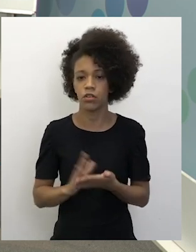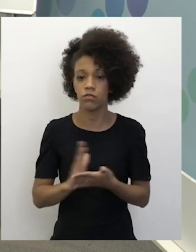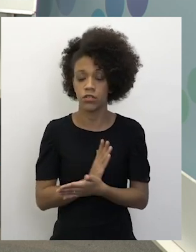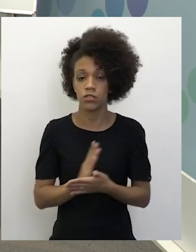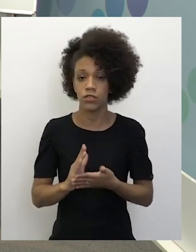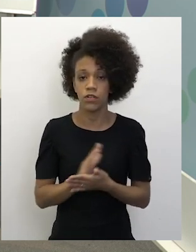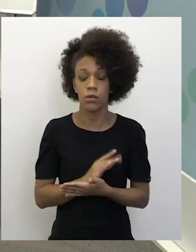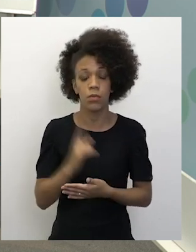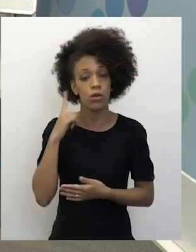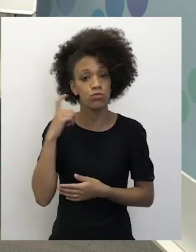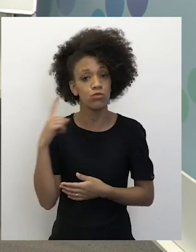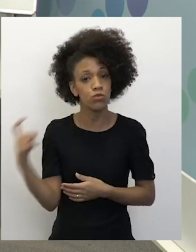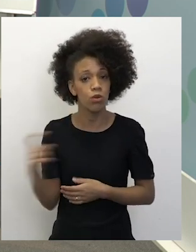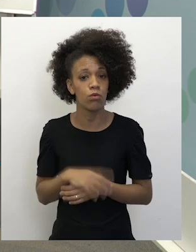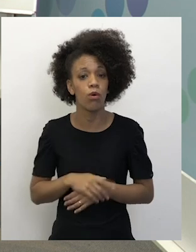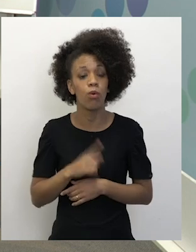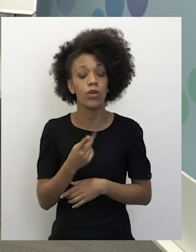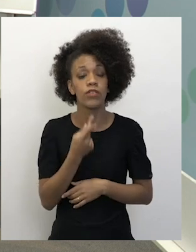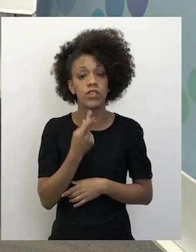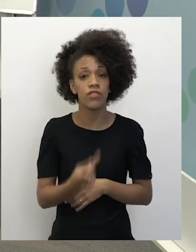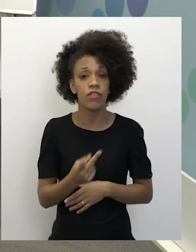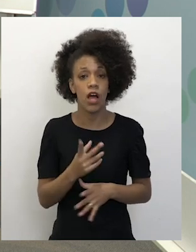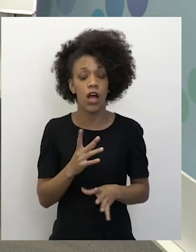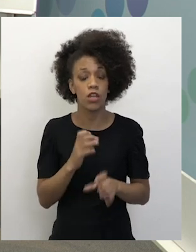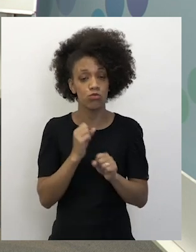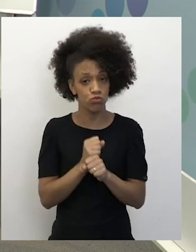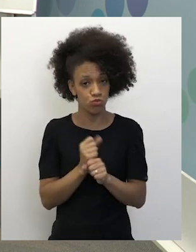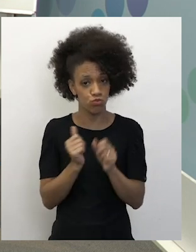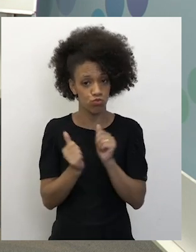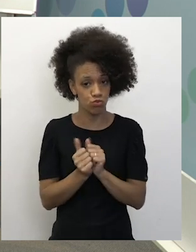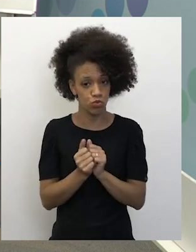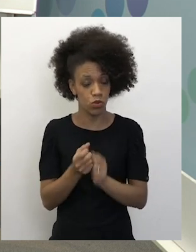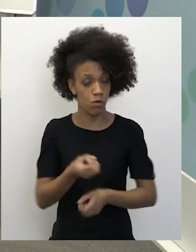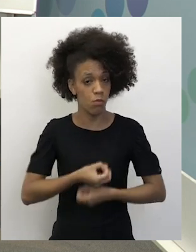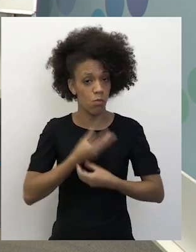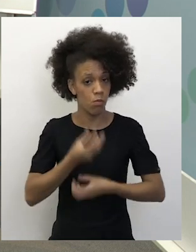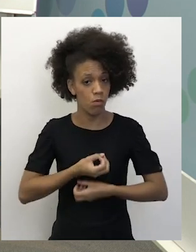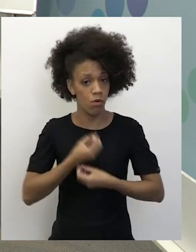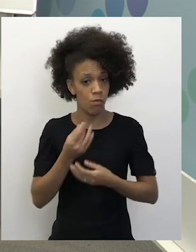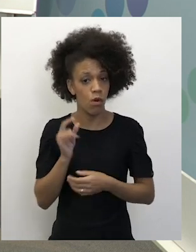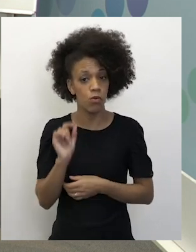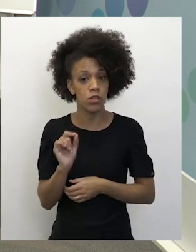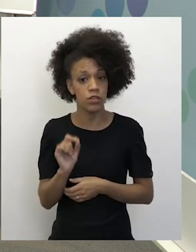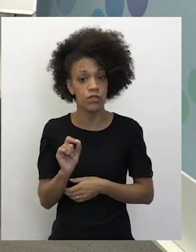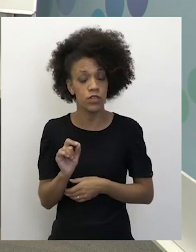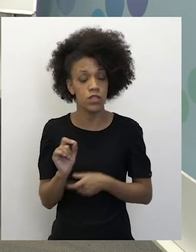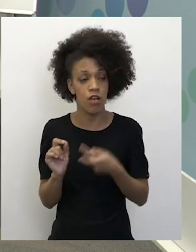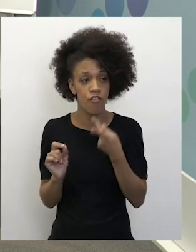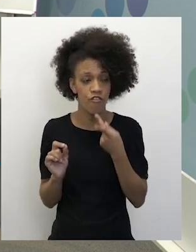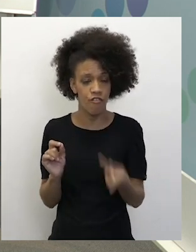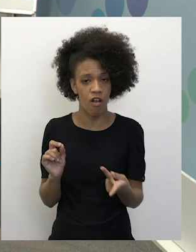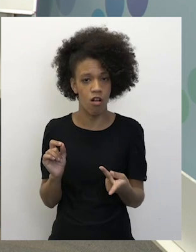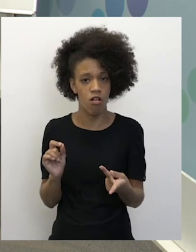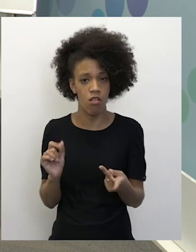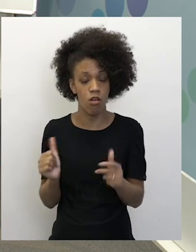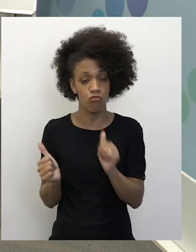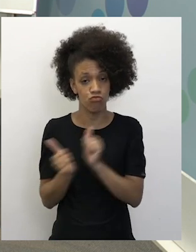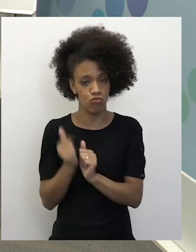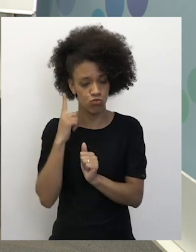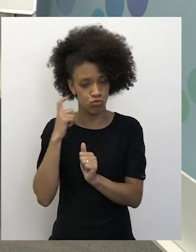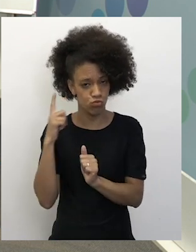dividir aqui pelo som aquilo que você fala junto num poema num poema aquilo que você fala